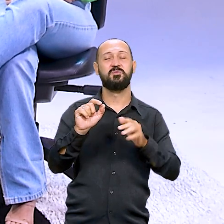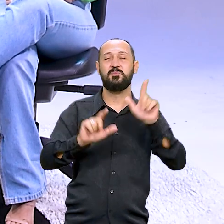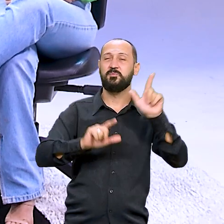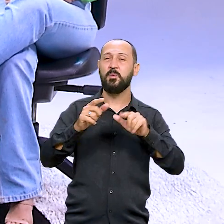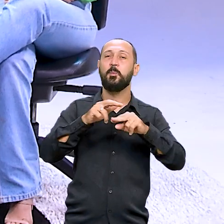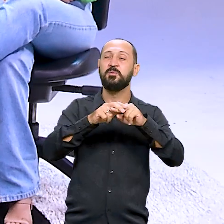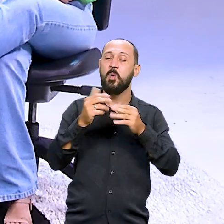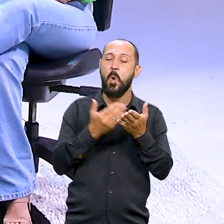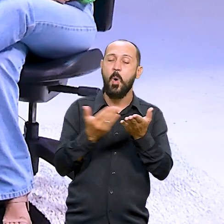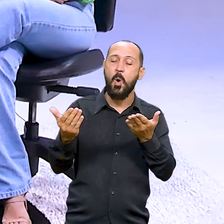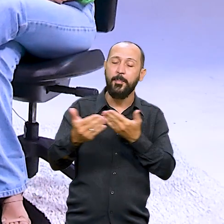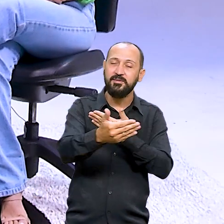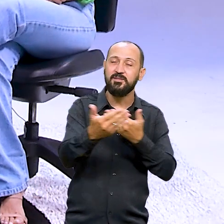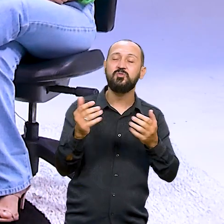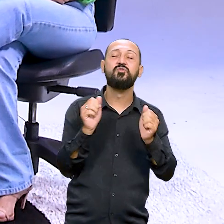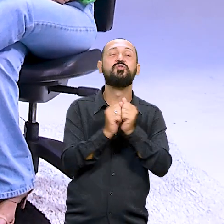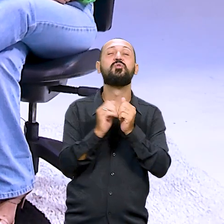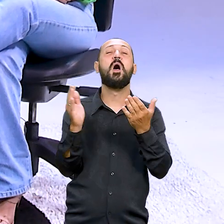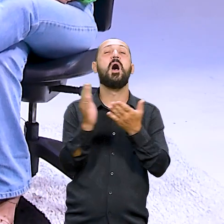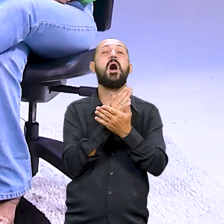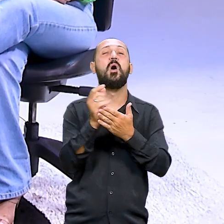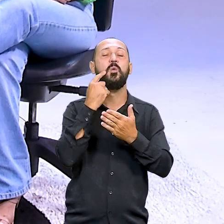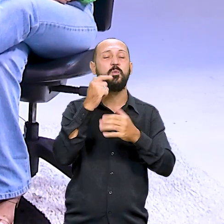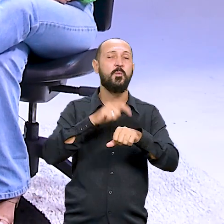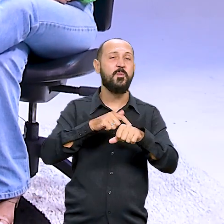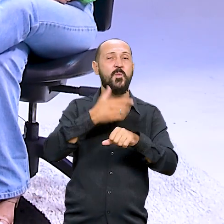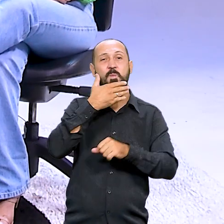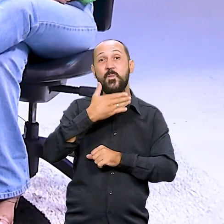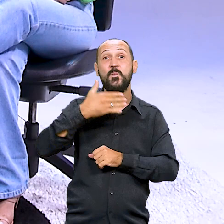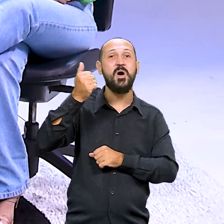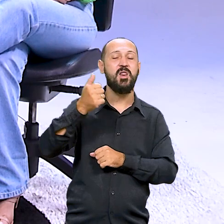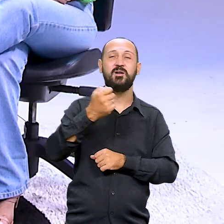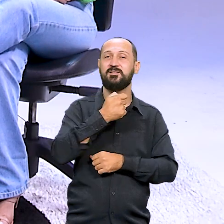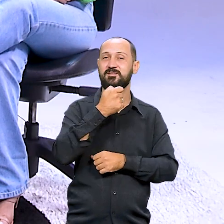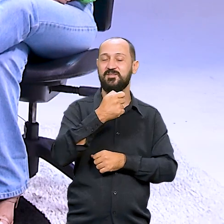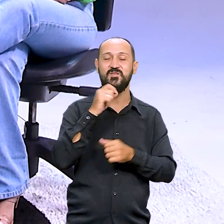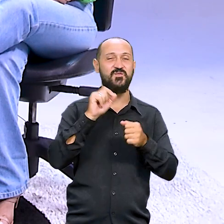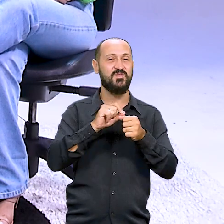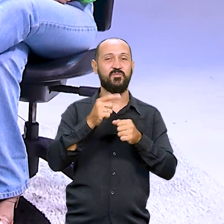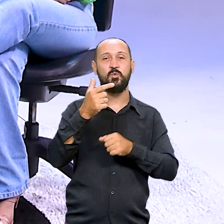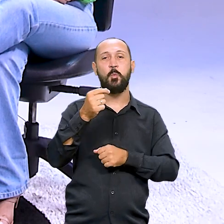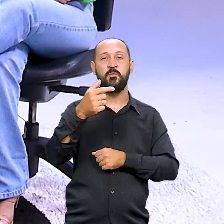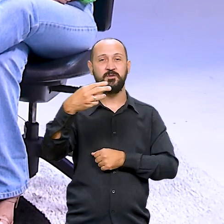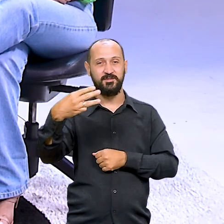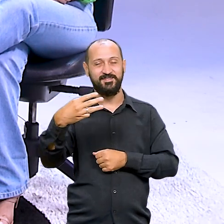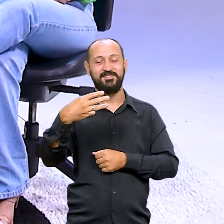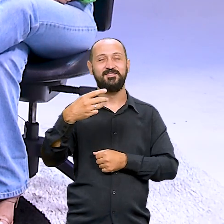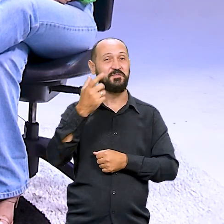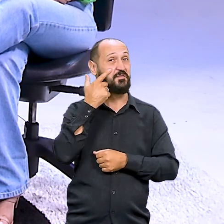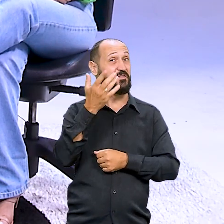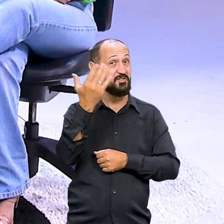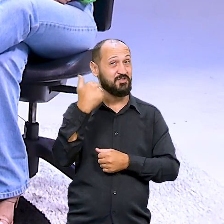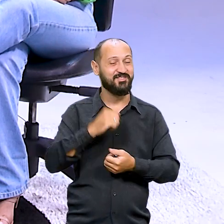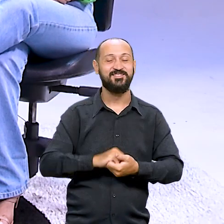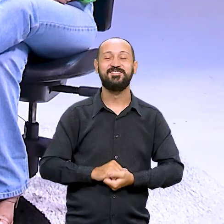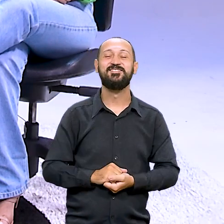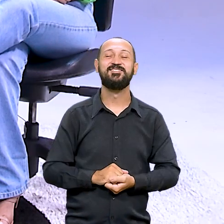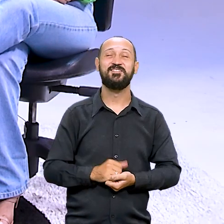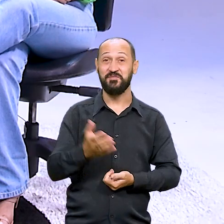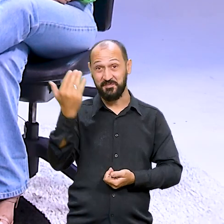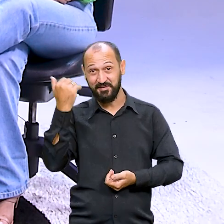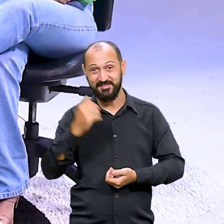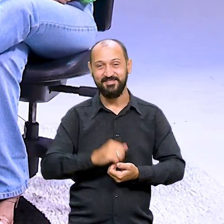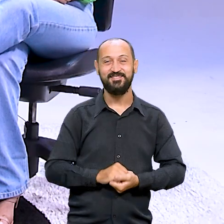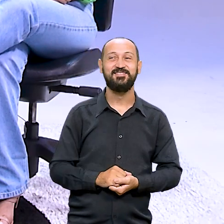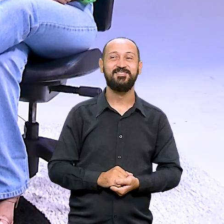vista é por isso que você acompanha a partir de agora com a gente alguns dos melhores momentos das entrevistas que a gente fez em 2023